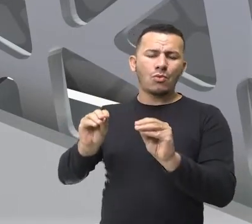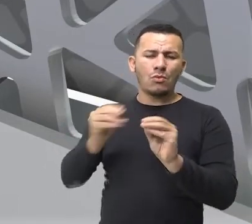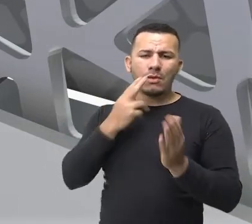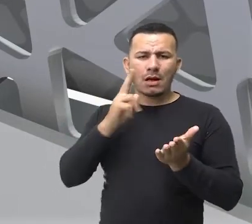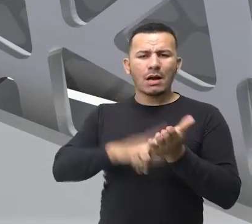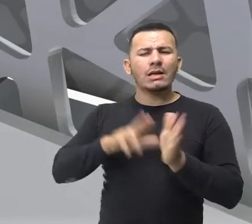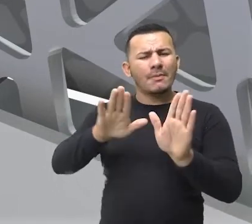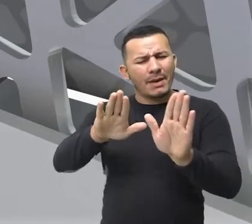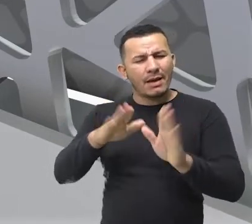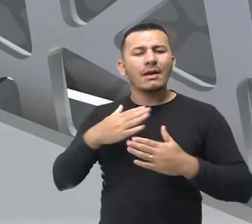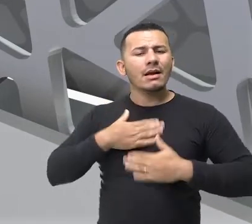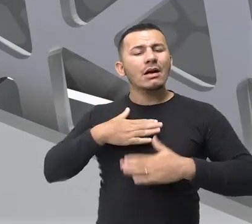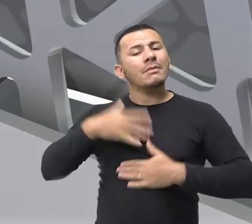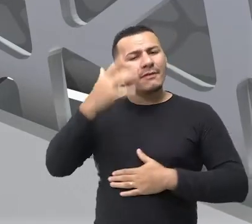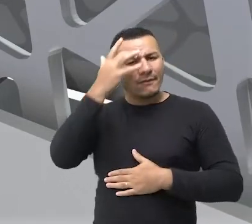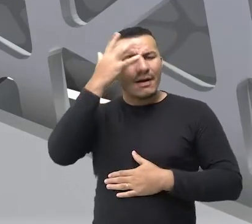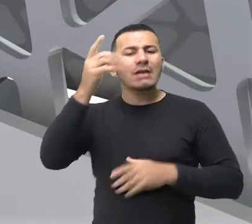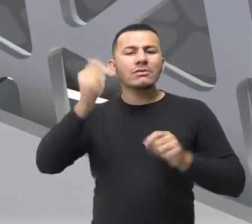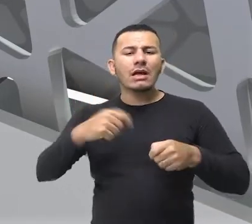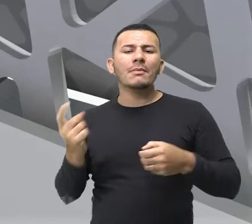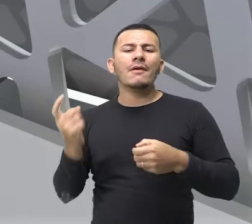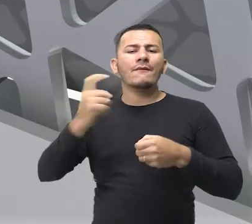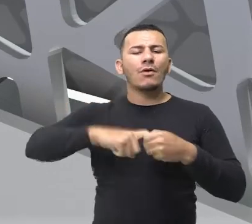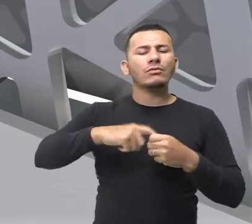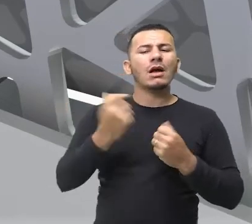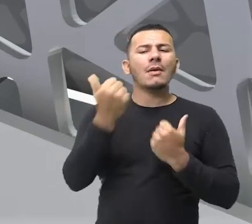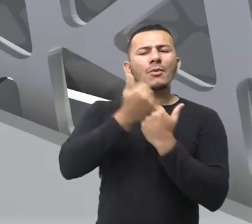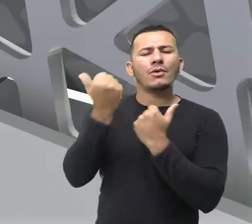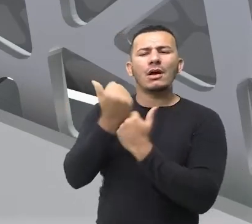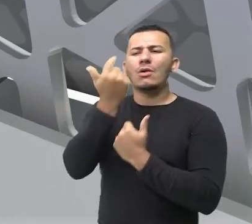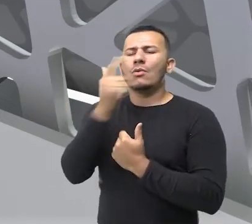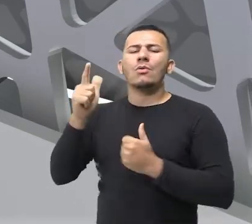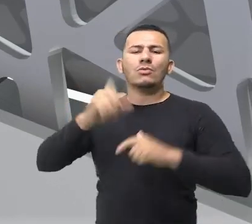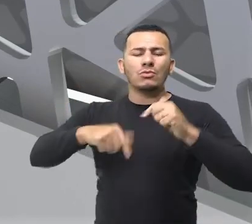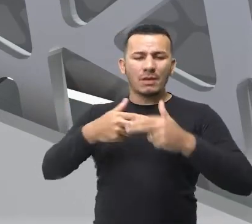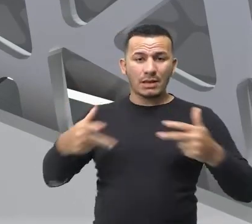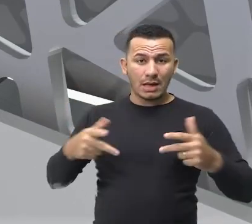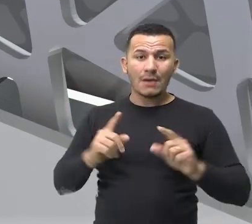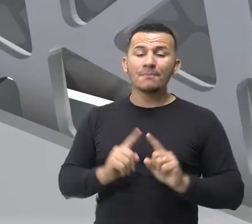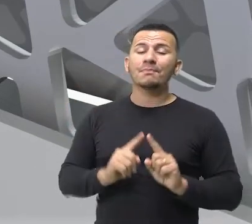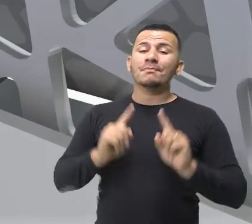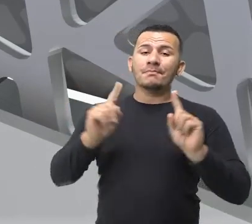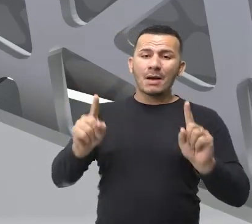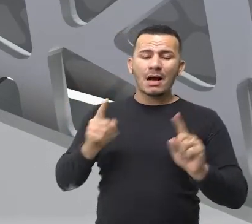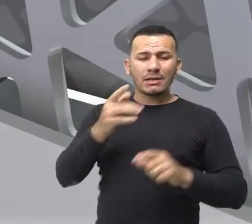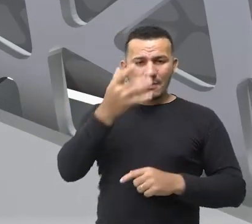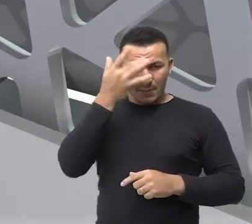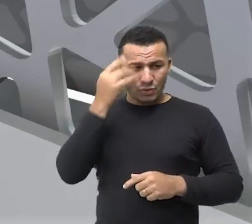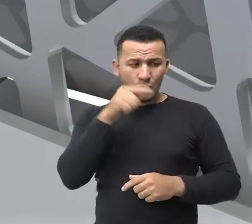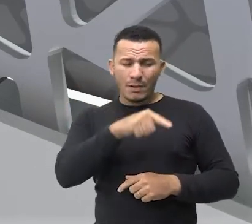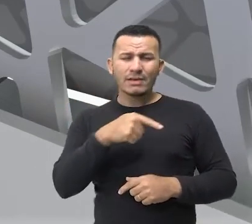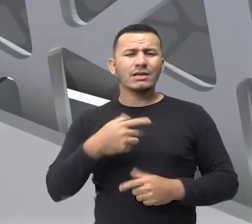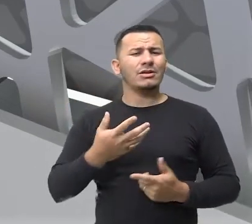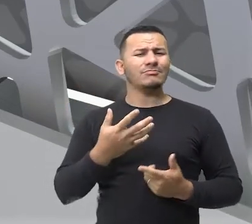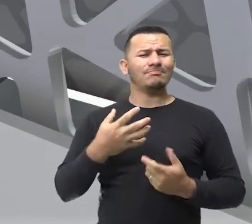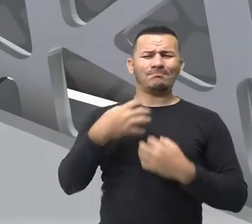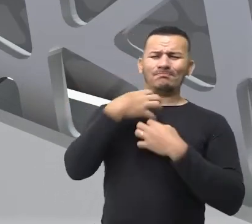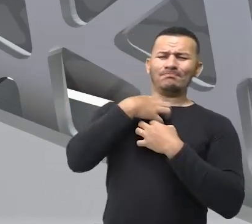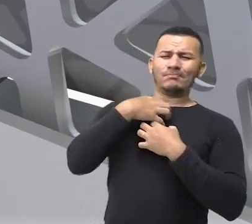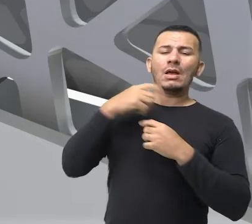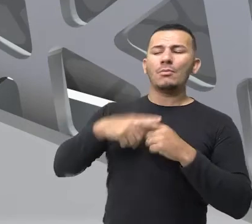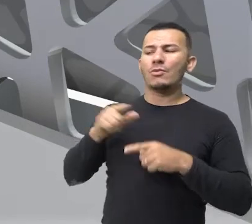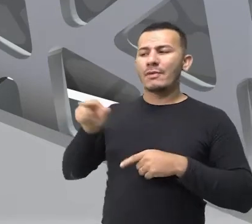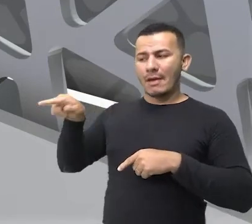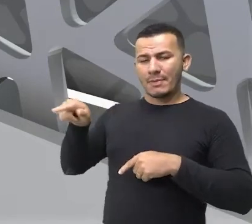resolver mas o que prejudicou seja o que deixou todos chateados foi exatamente a forma como